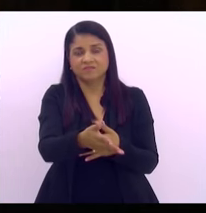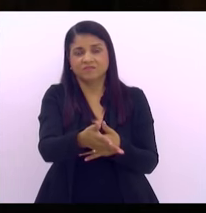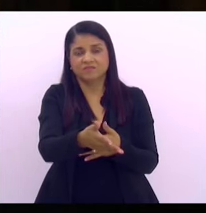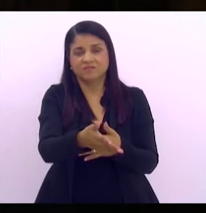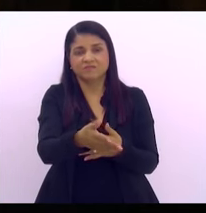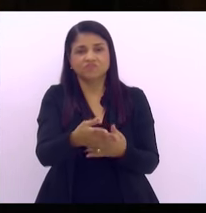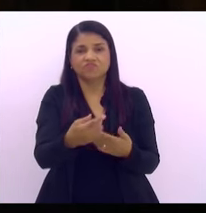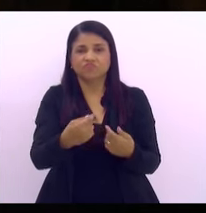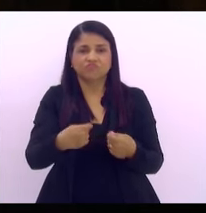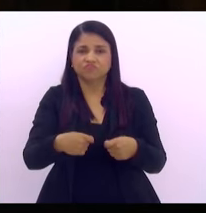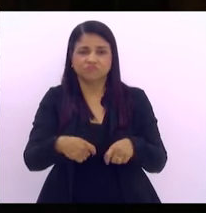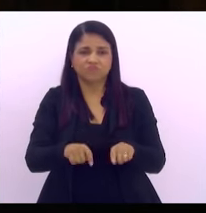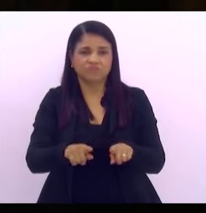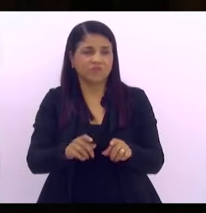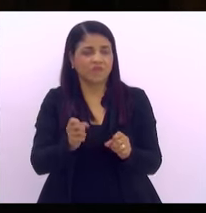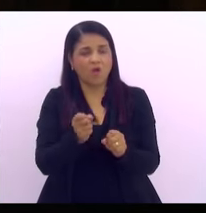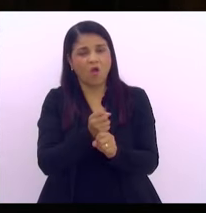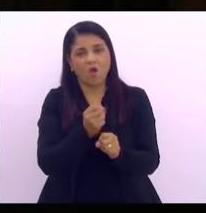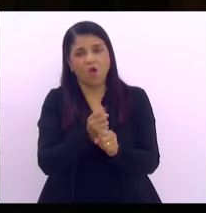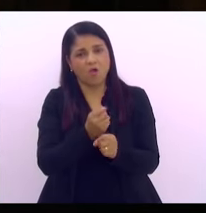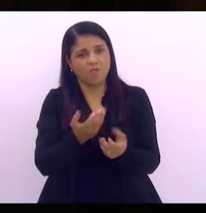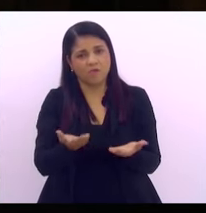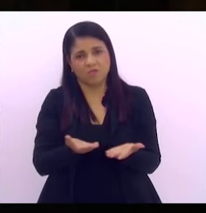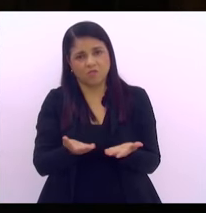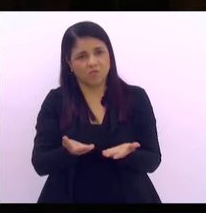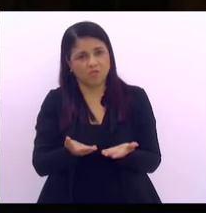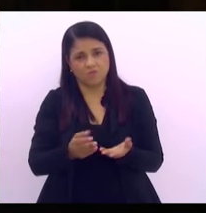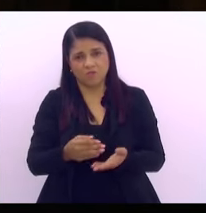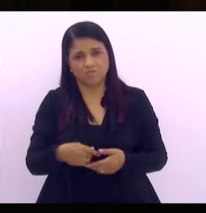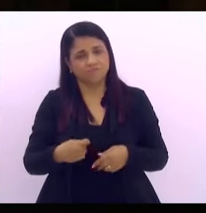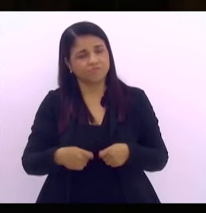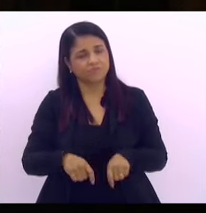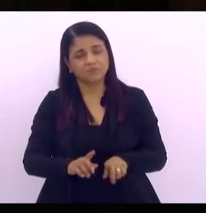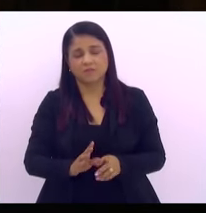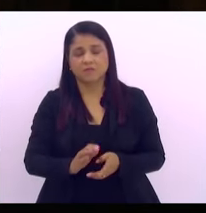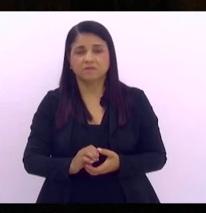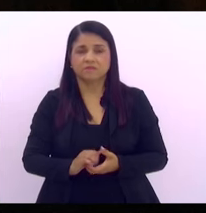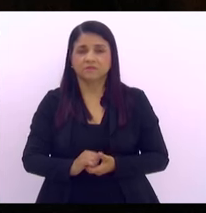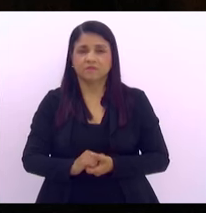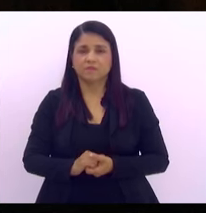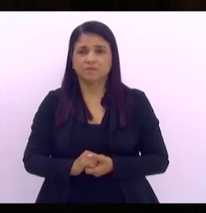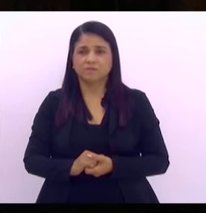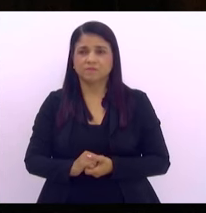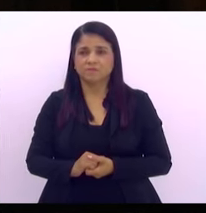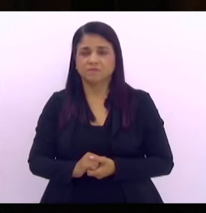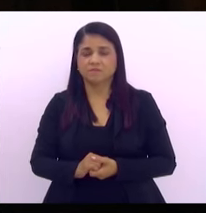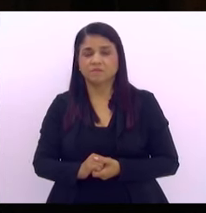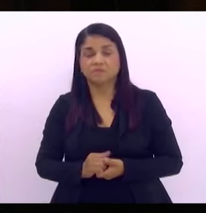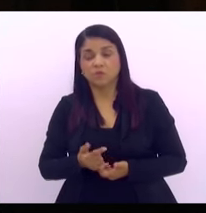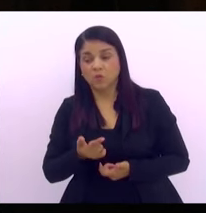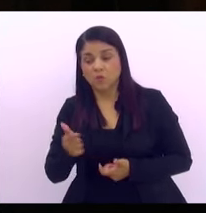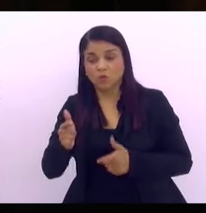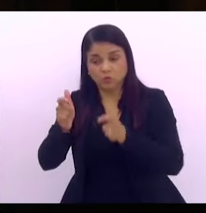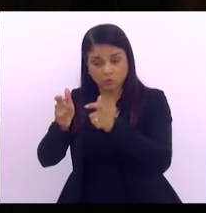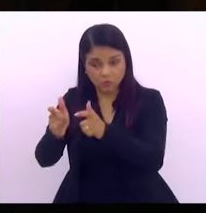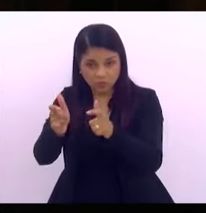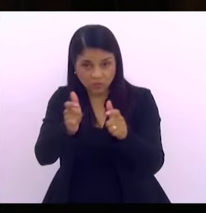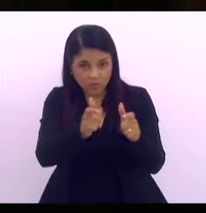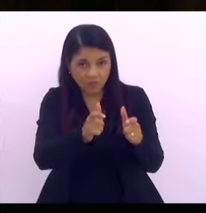não, que não fizesse essa manutenção ainda de recapeamento. Em outros lugares, em